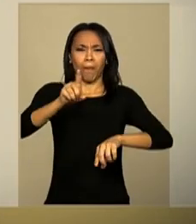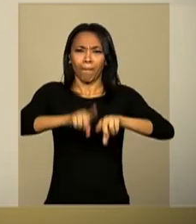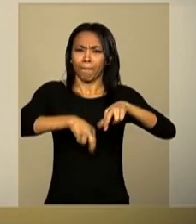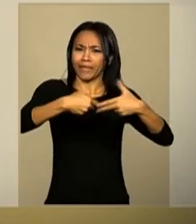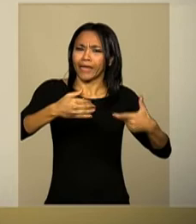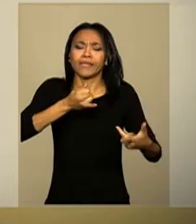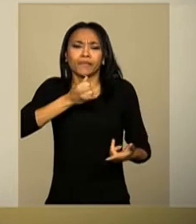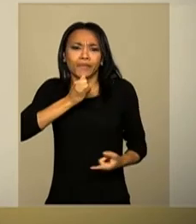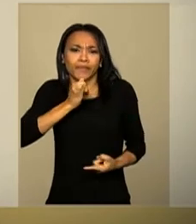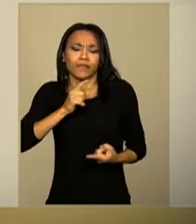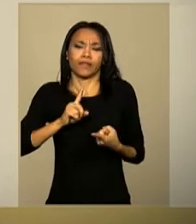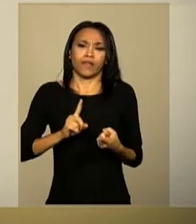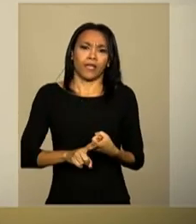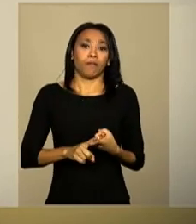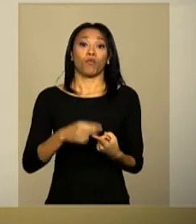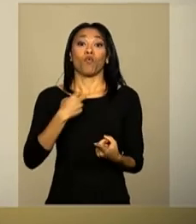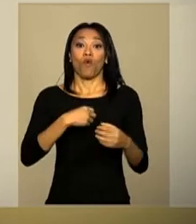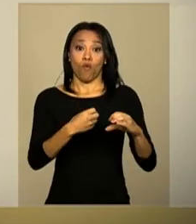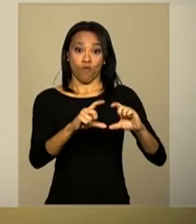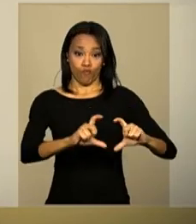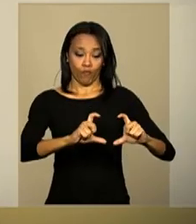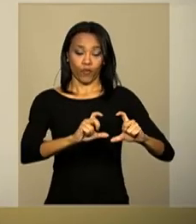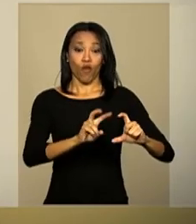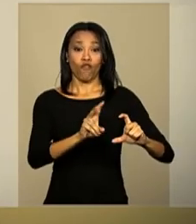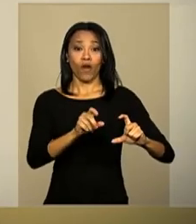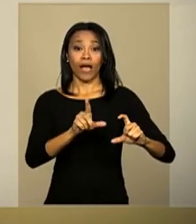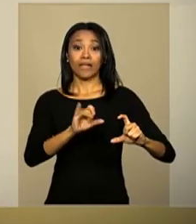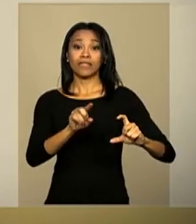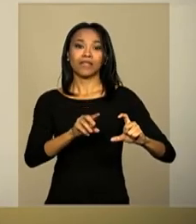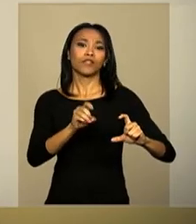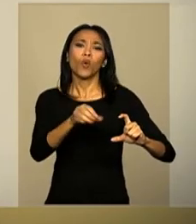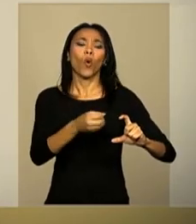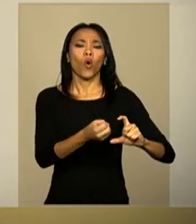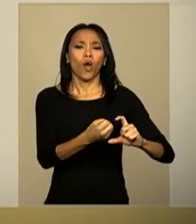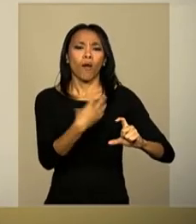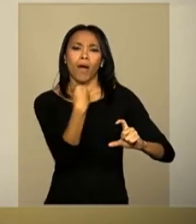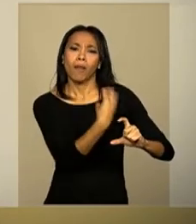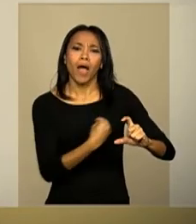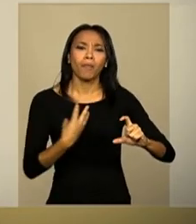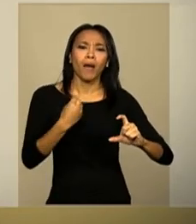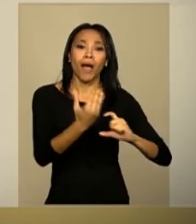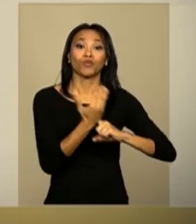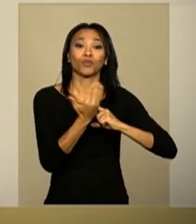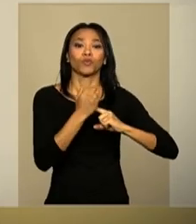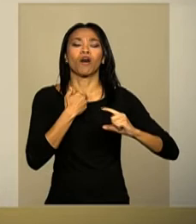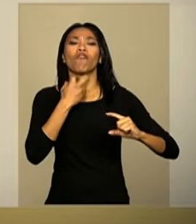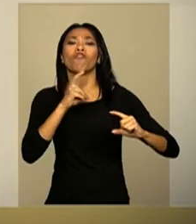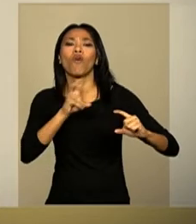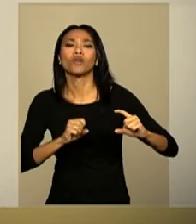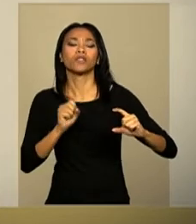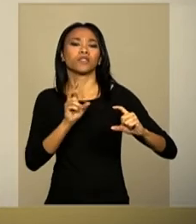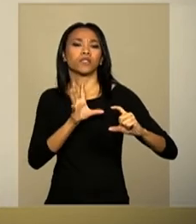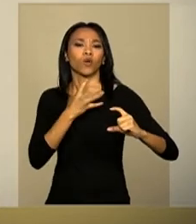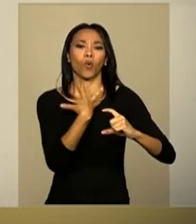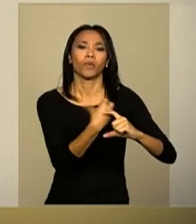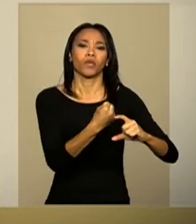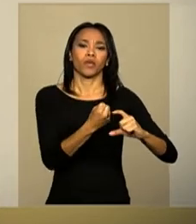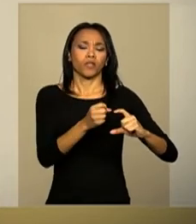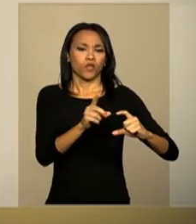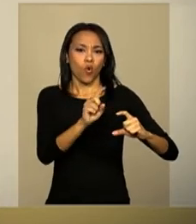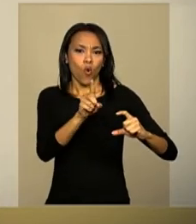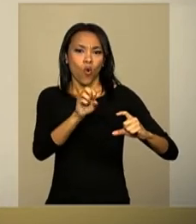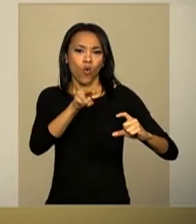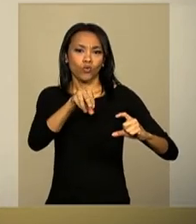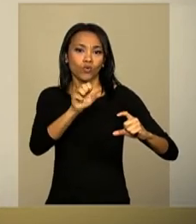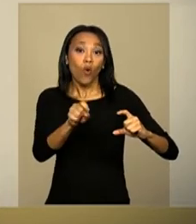equipamento um exemplo Max vocalizador que ajuda quem tem dificuldade na fala que produzindo sons ou rosa